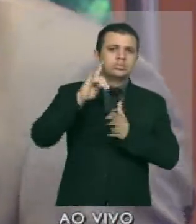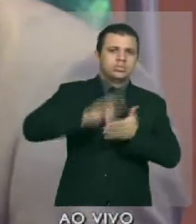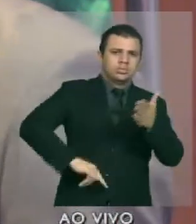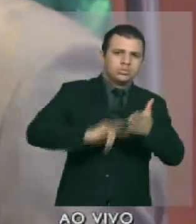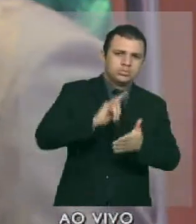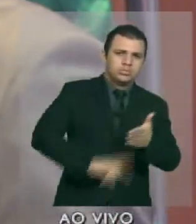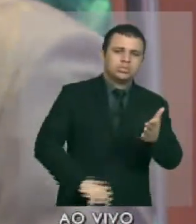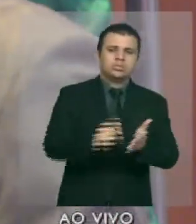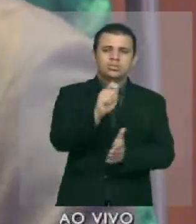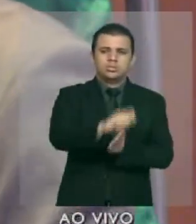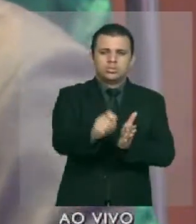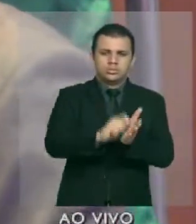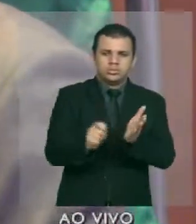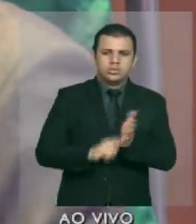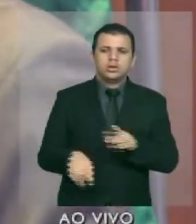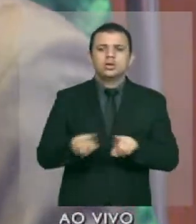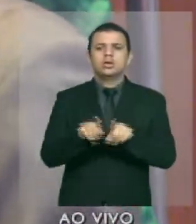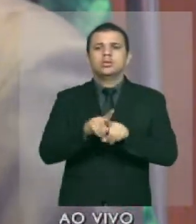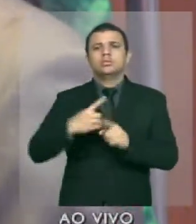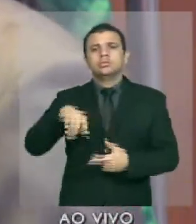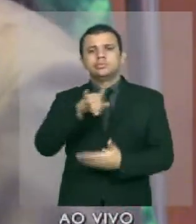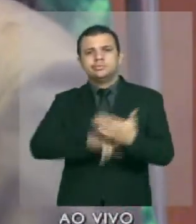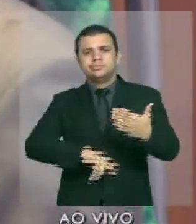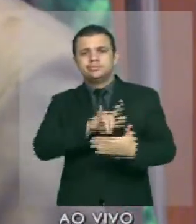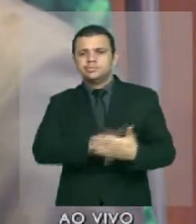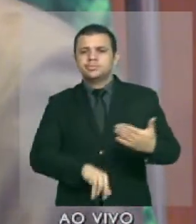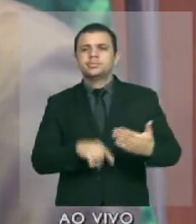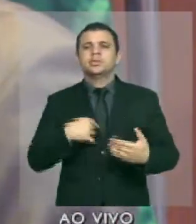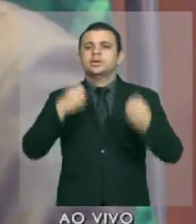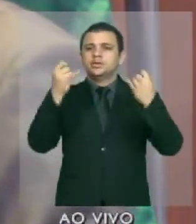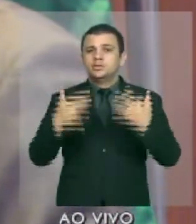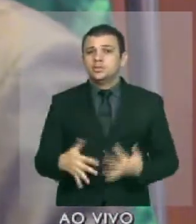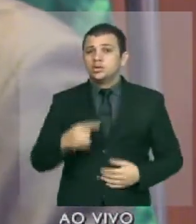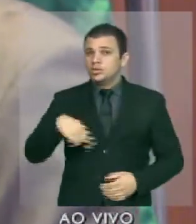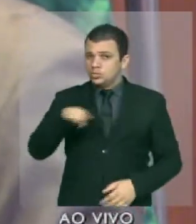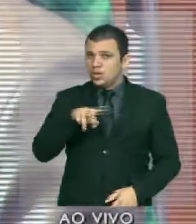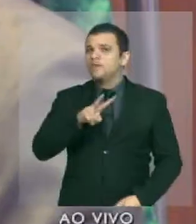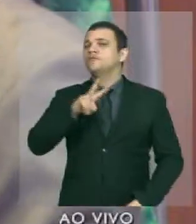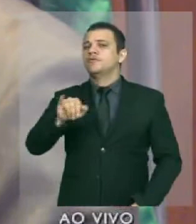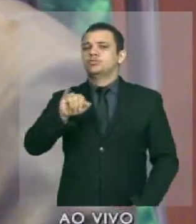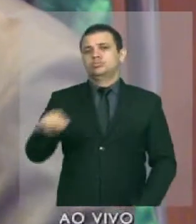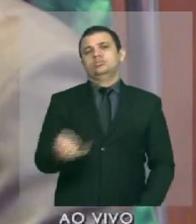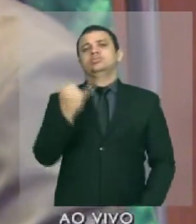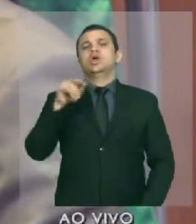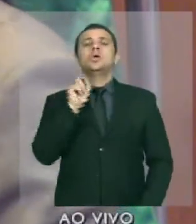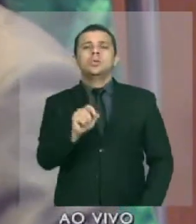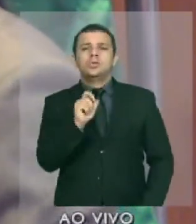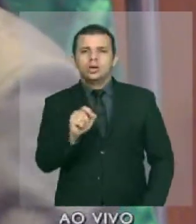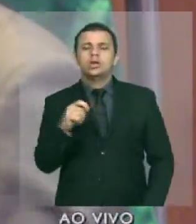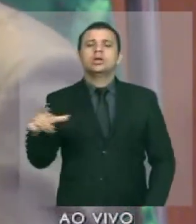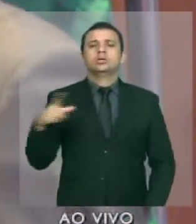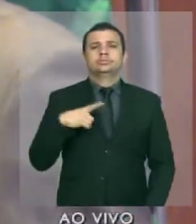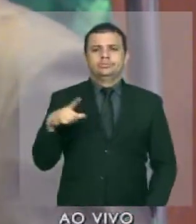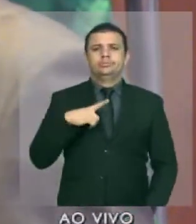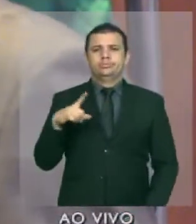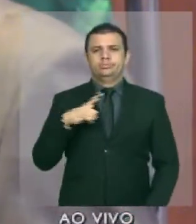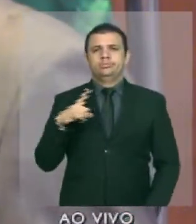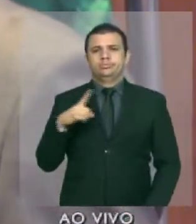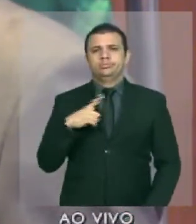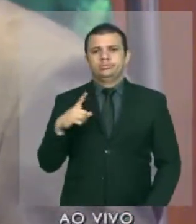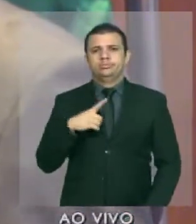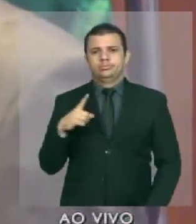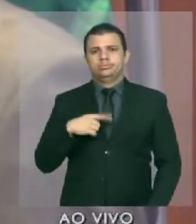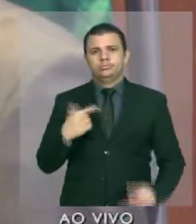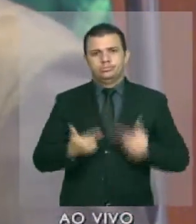destaque aqui aos senhores que nós teremos a oportunidade de legitimar essa